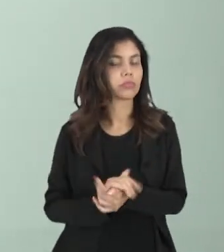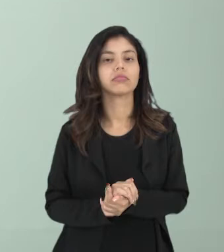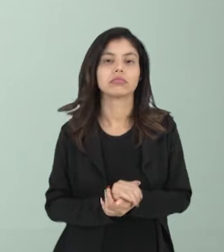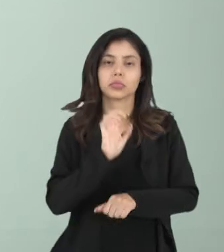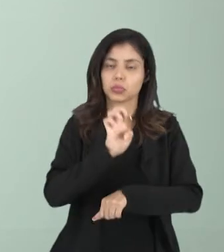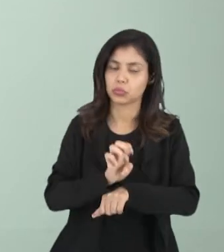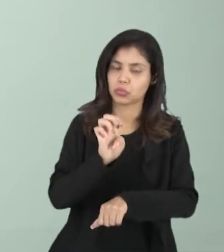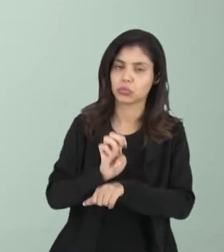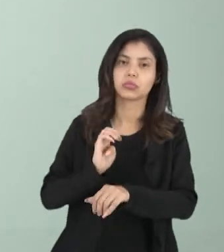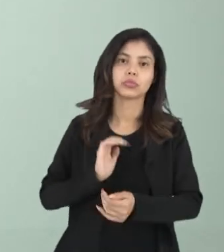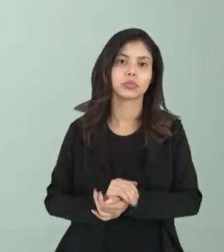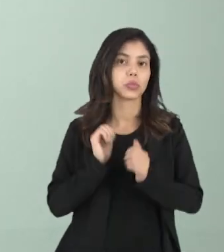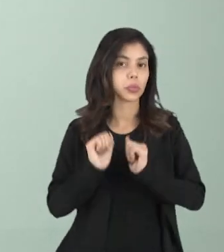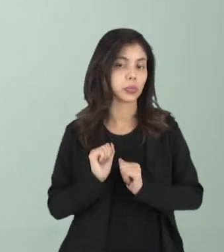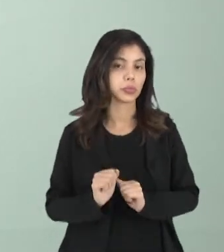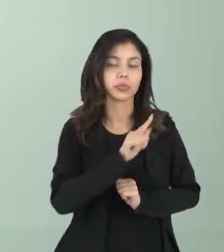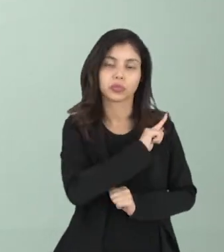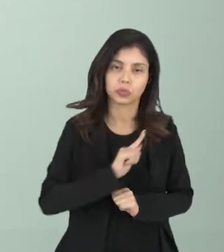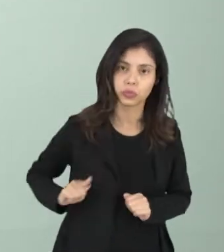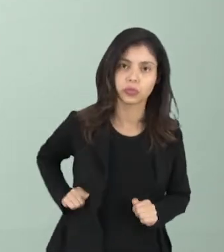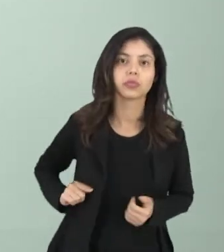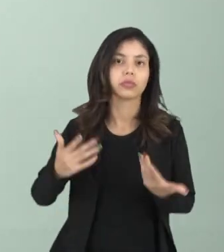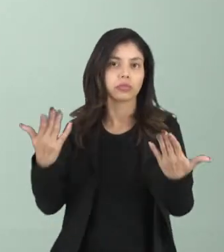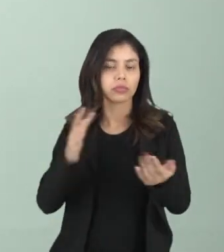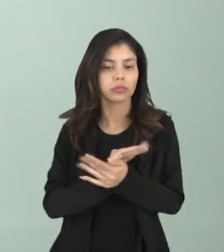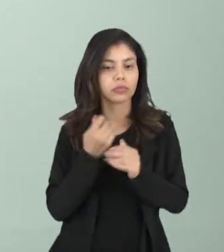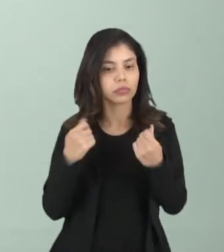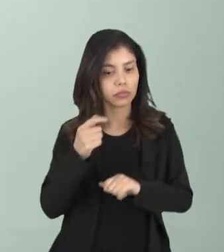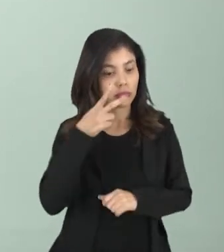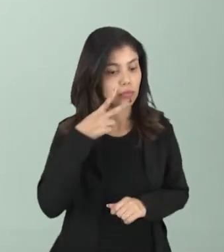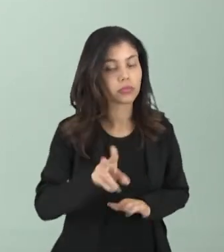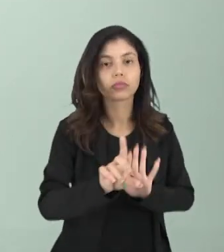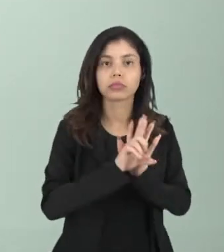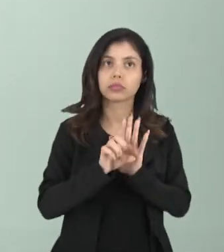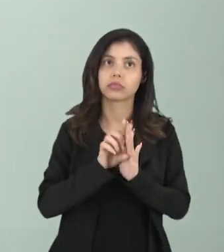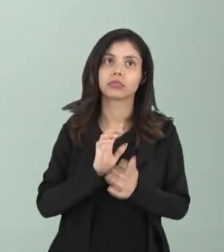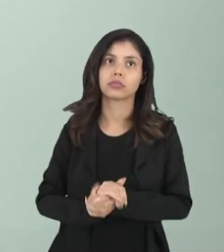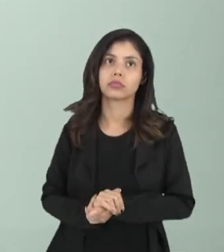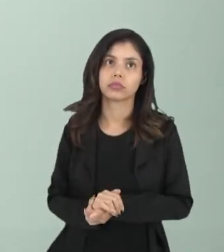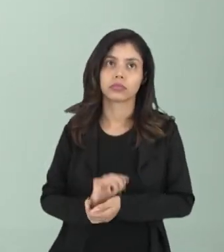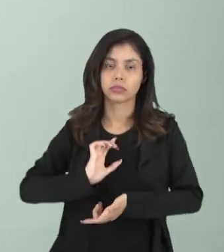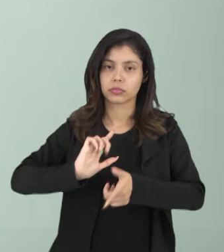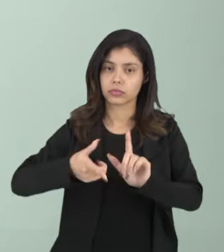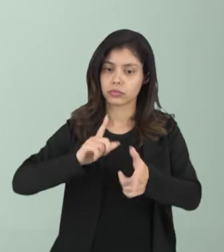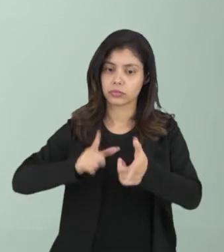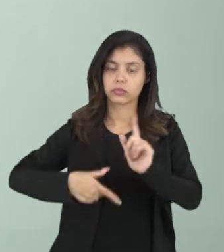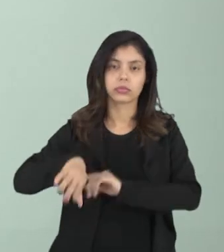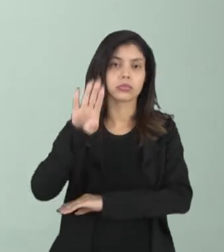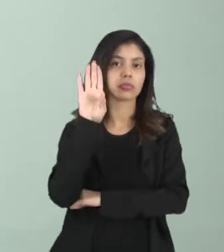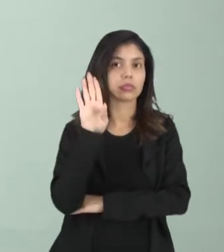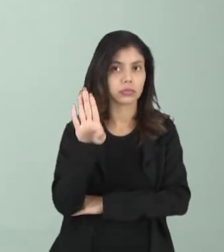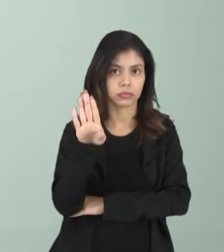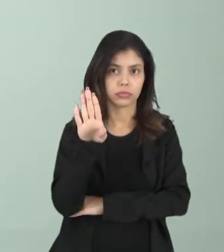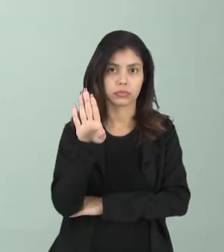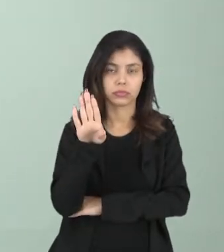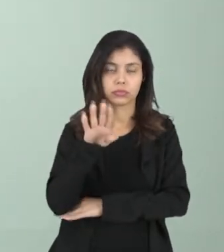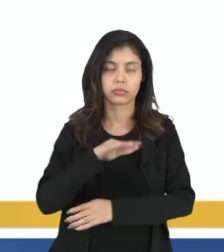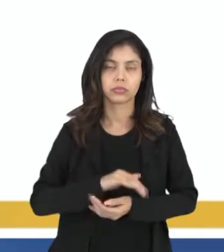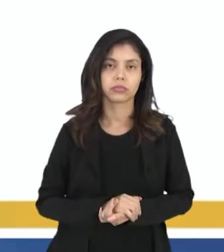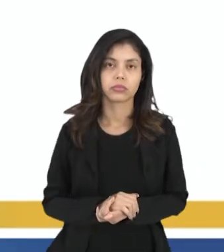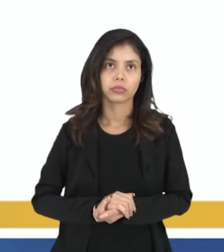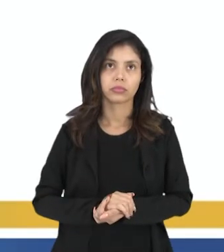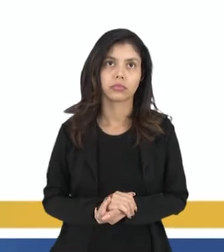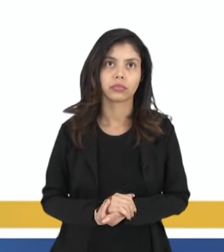que o Estado ele pode ser governado e os cidadãos têm que olhar para essas leis. Então, a nossa questão certa é justamente a